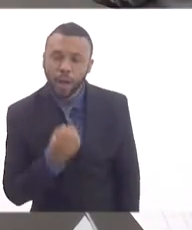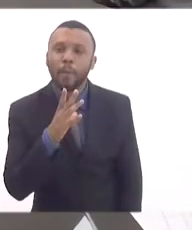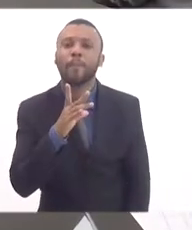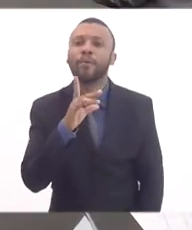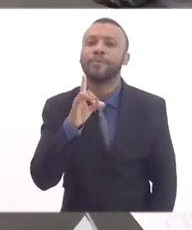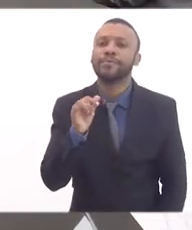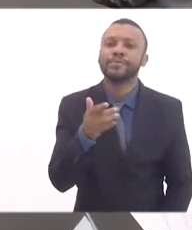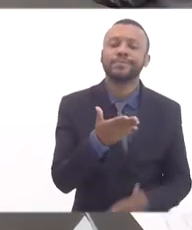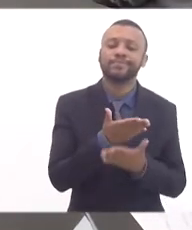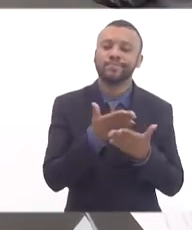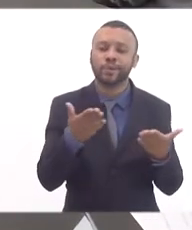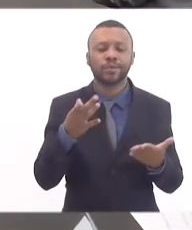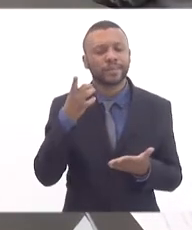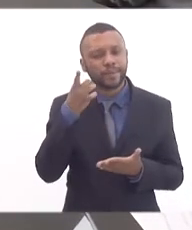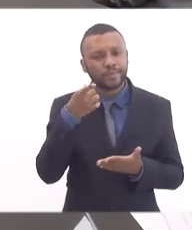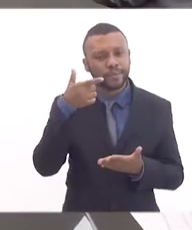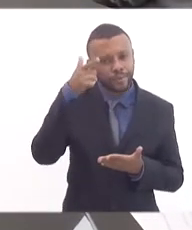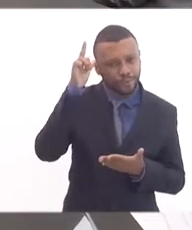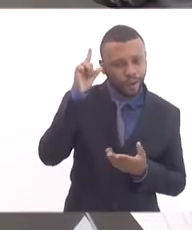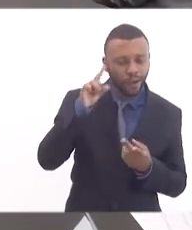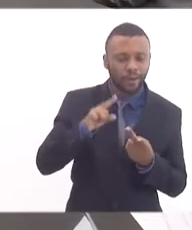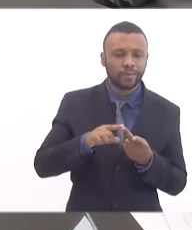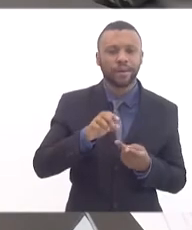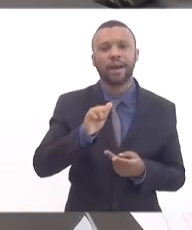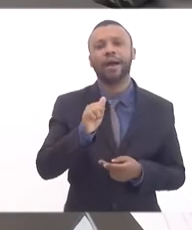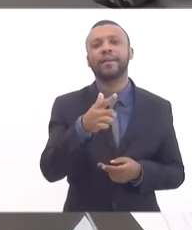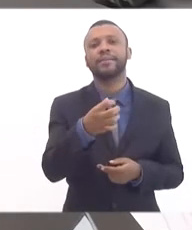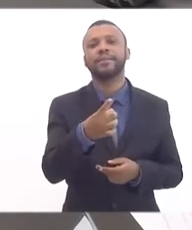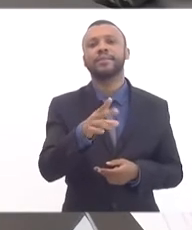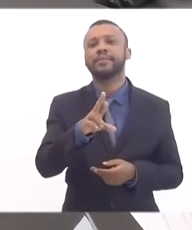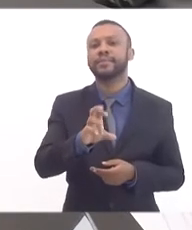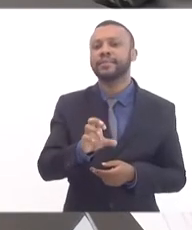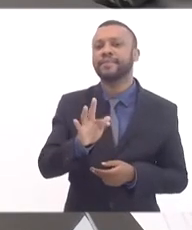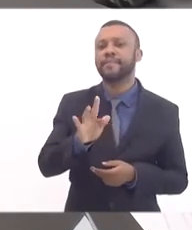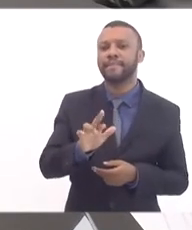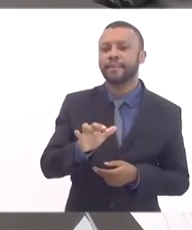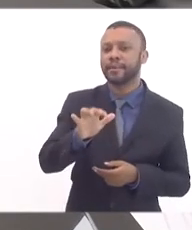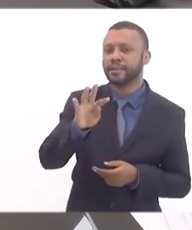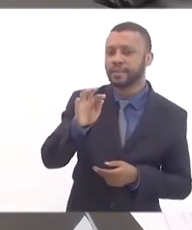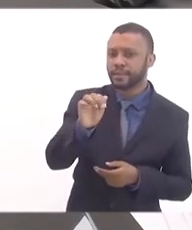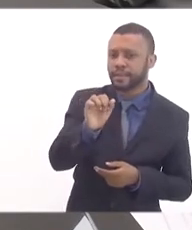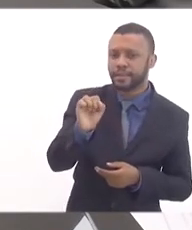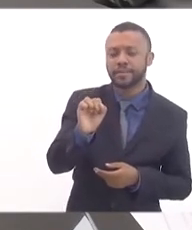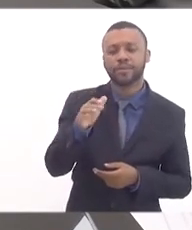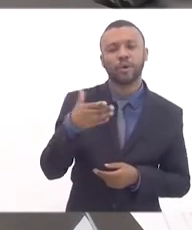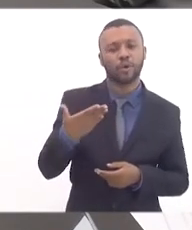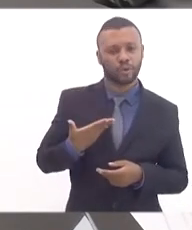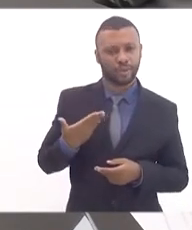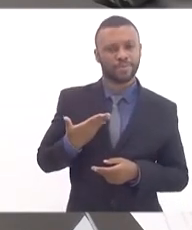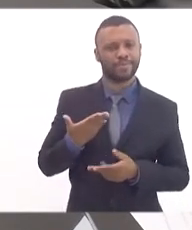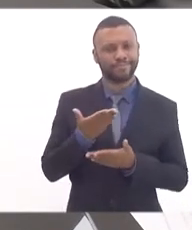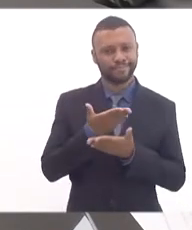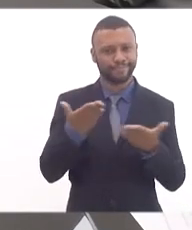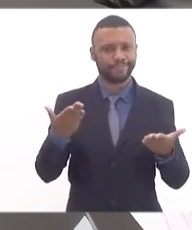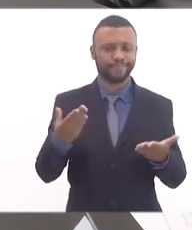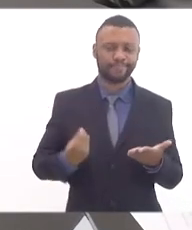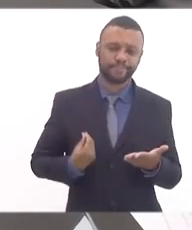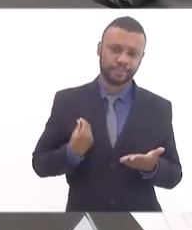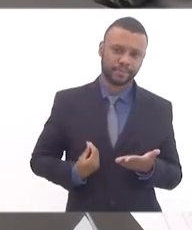a rocha capital do es Paulo Deputado Alexandre Freitas meus colegas aqui presentes é a peixe